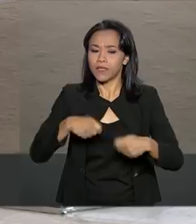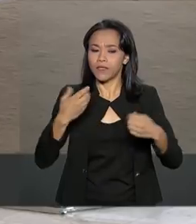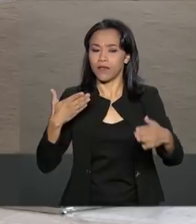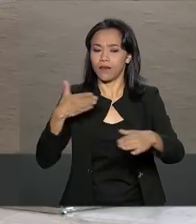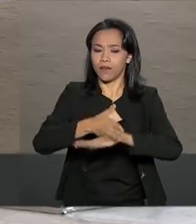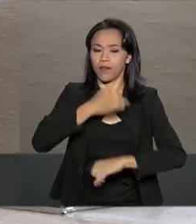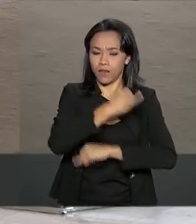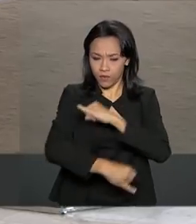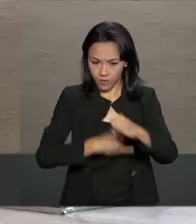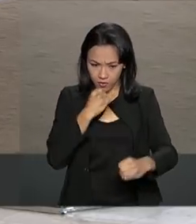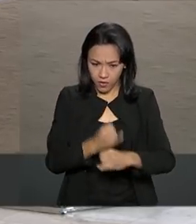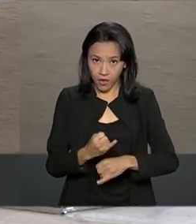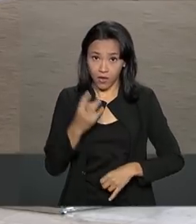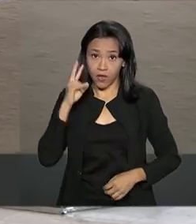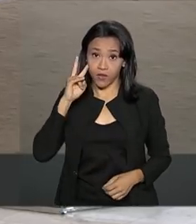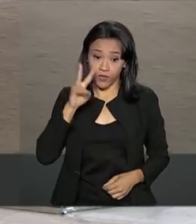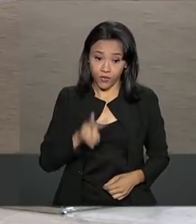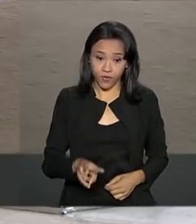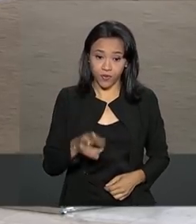site